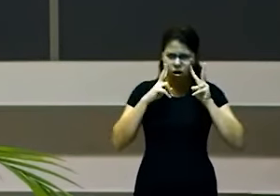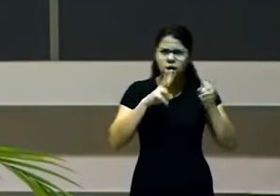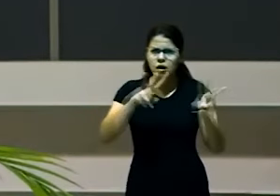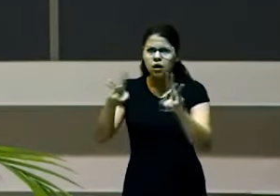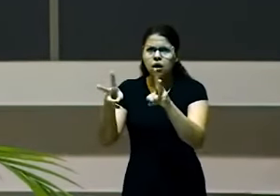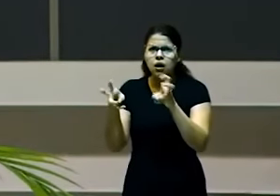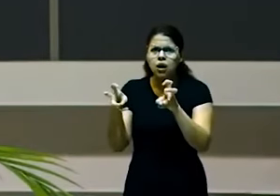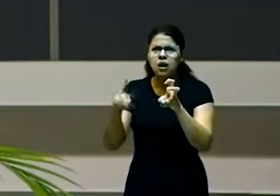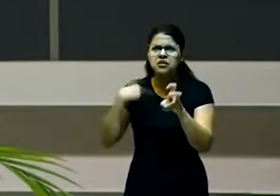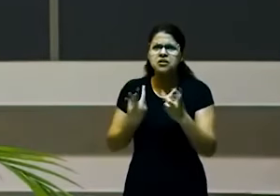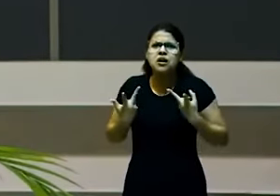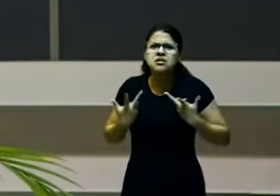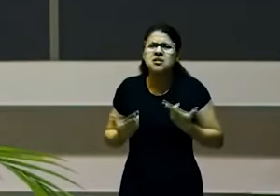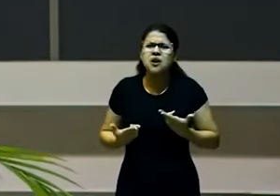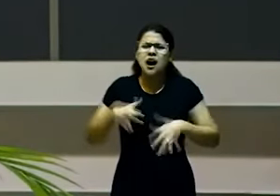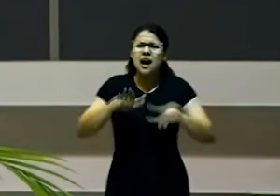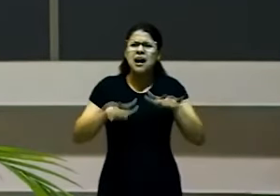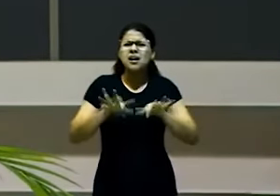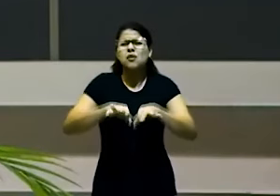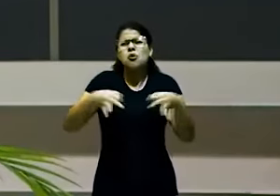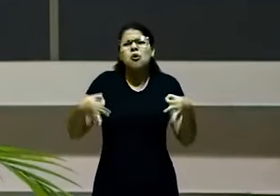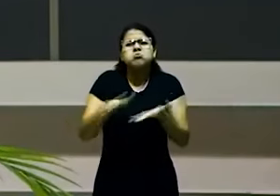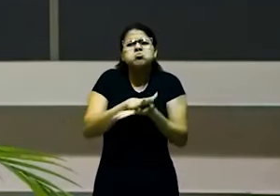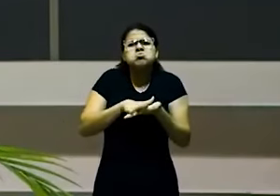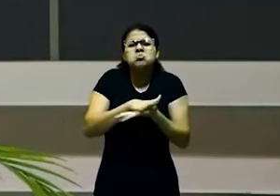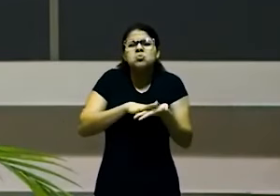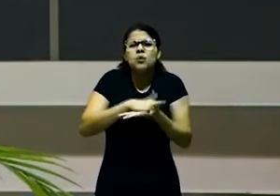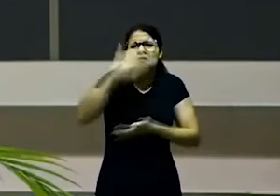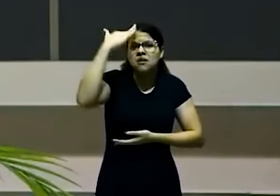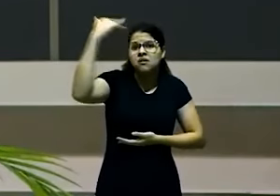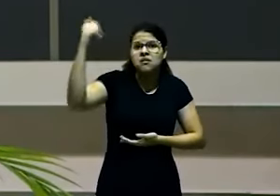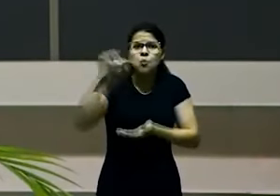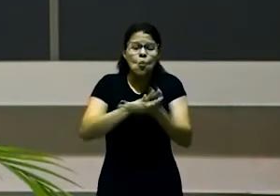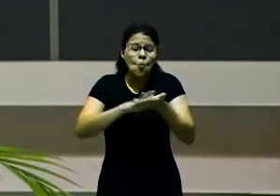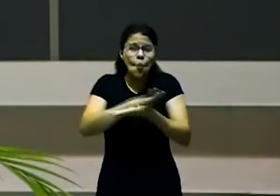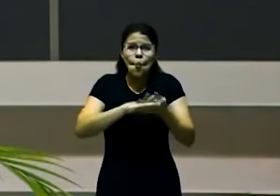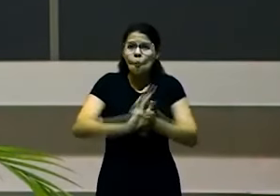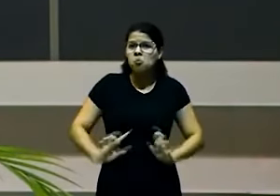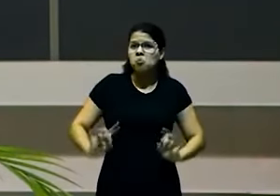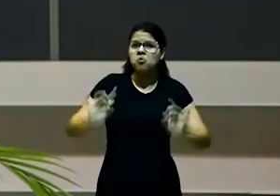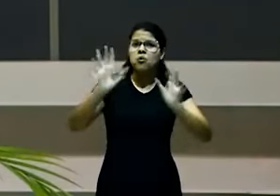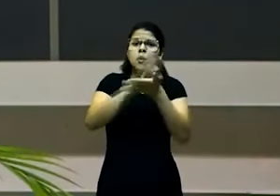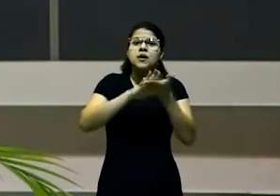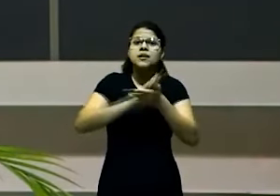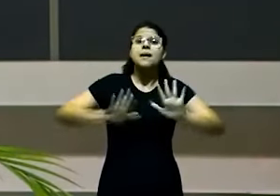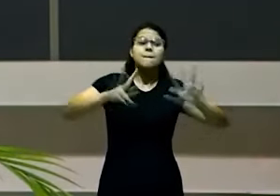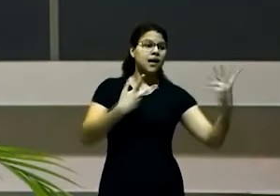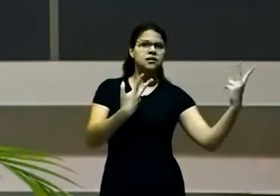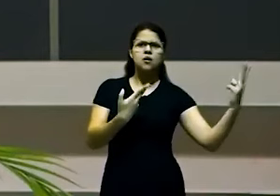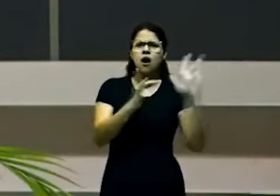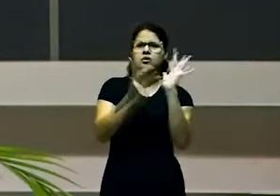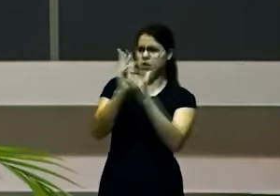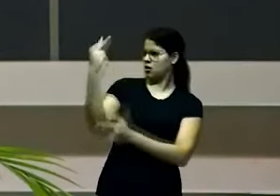nós somos tão nada tão simples mas um dia assim como Pedro Ele olhou para mim Ele olhou para você